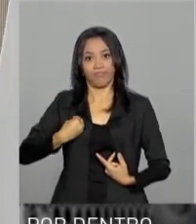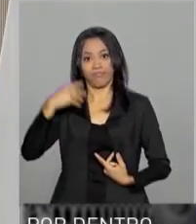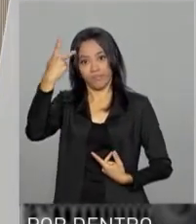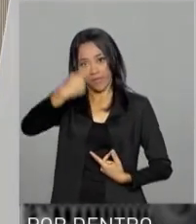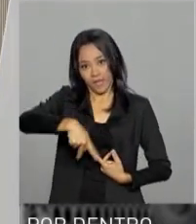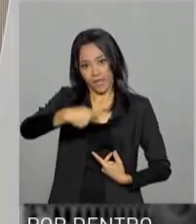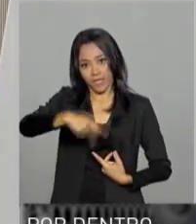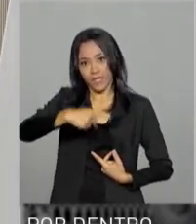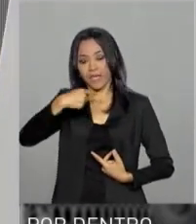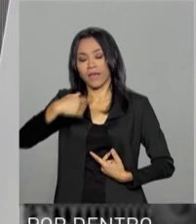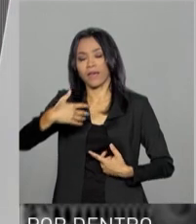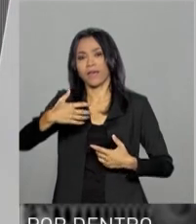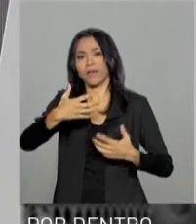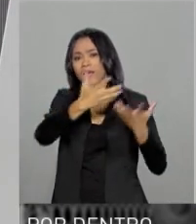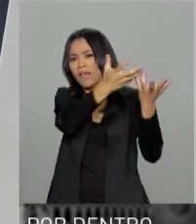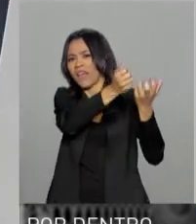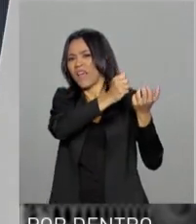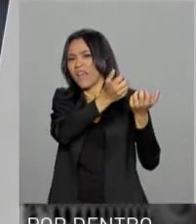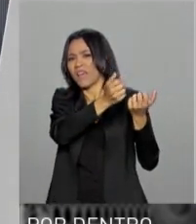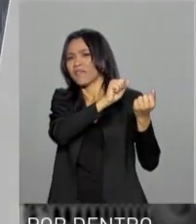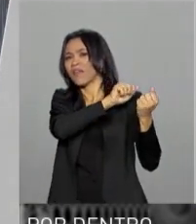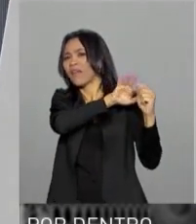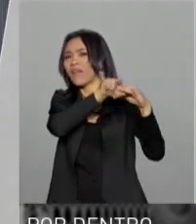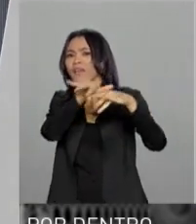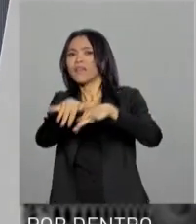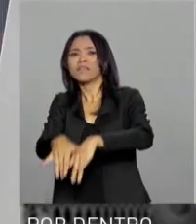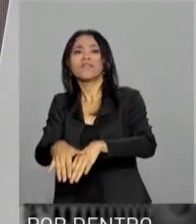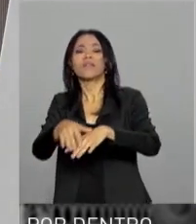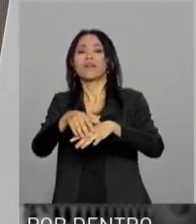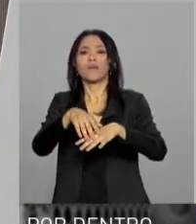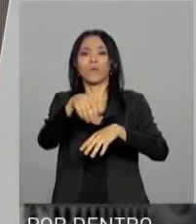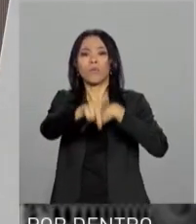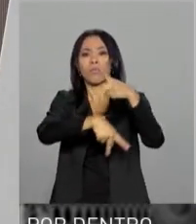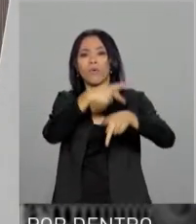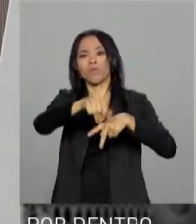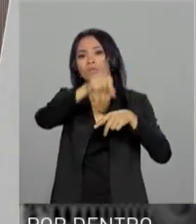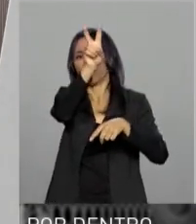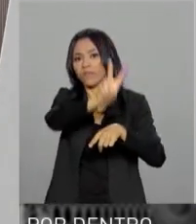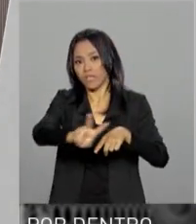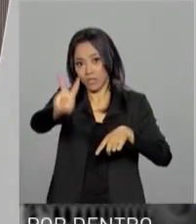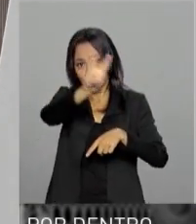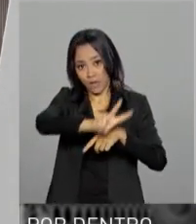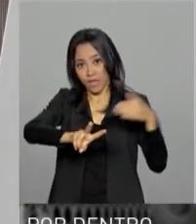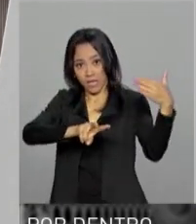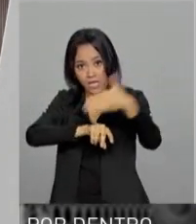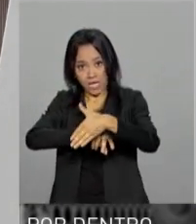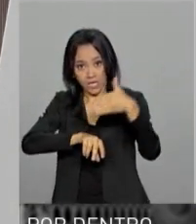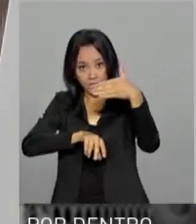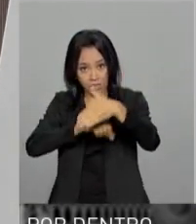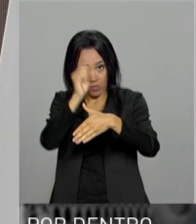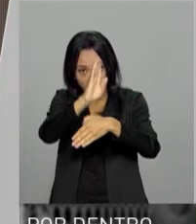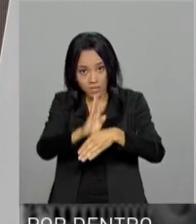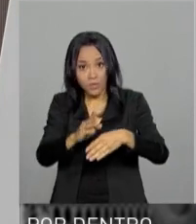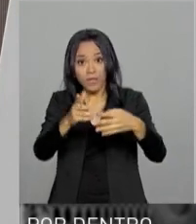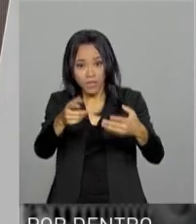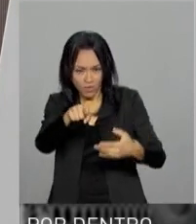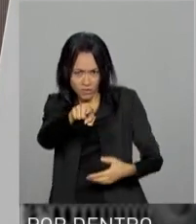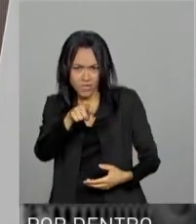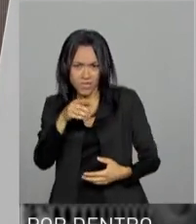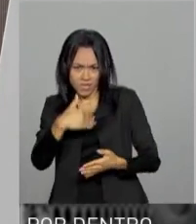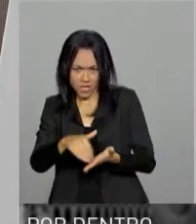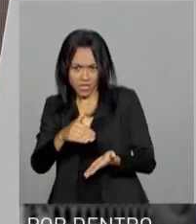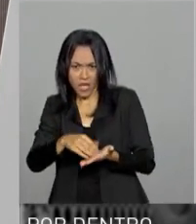fronteira que te recebe por onde entram os venezuelanos gostaria de saber se o o o secretário está acompanhando essa